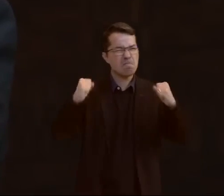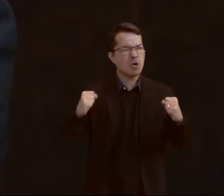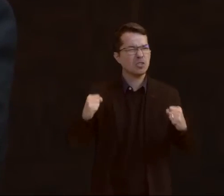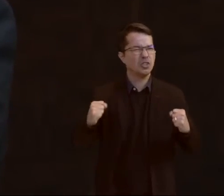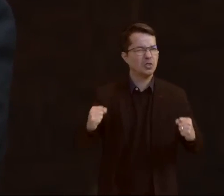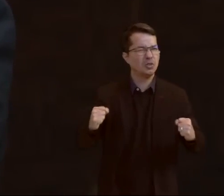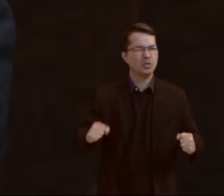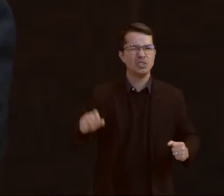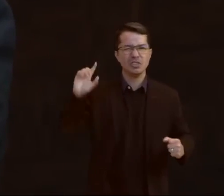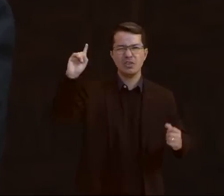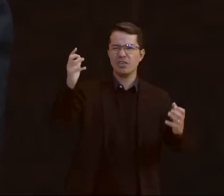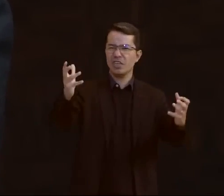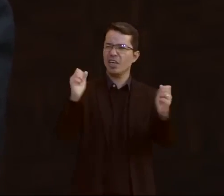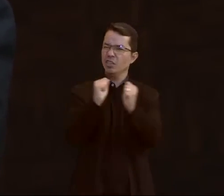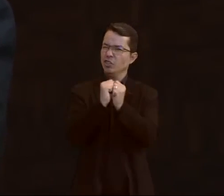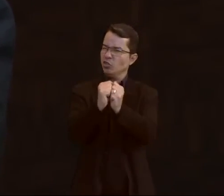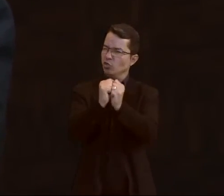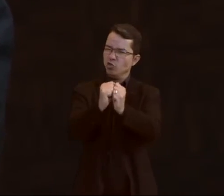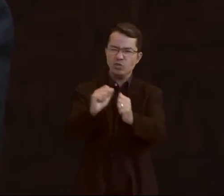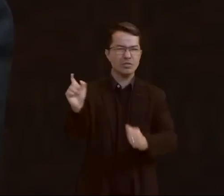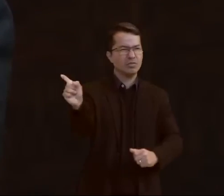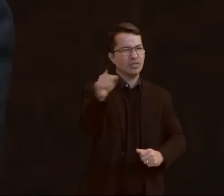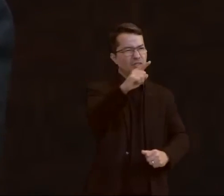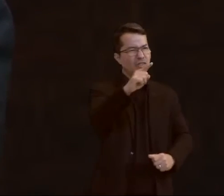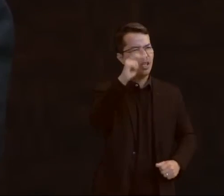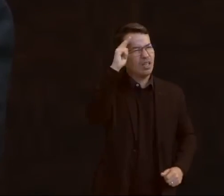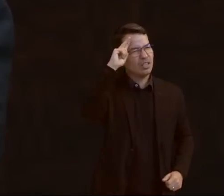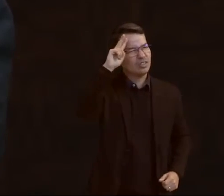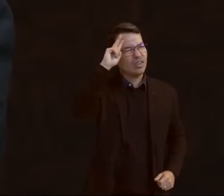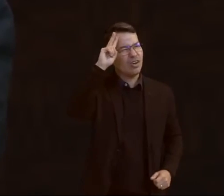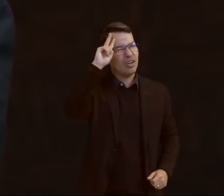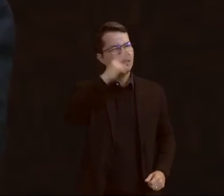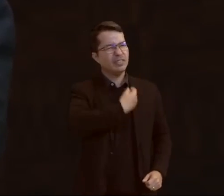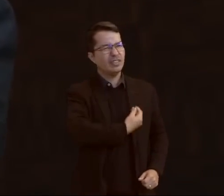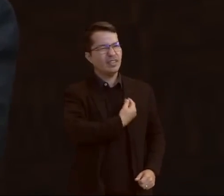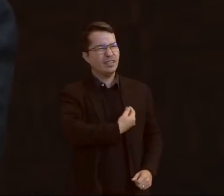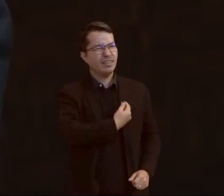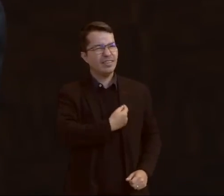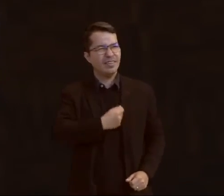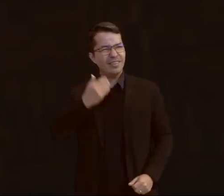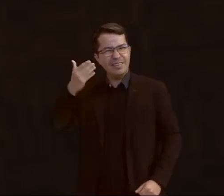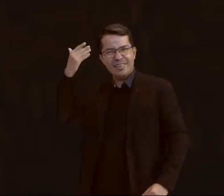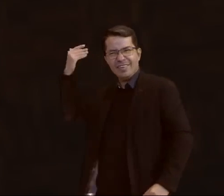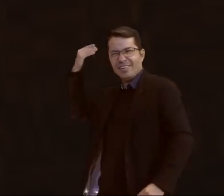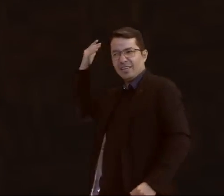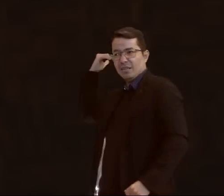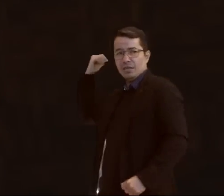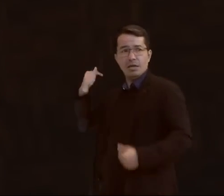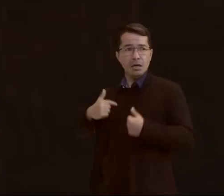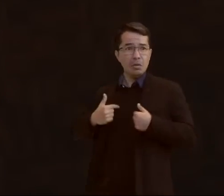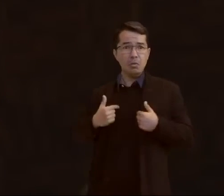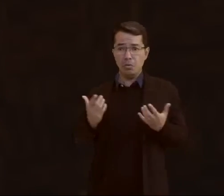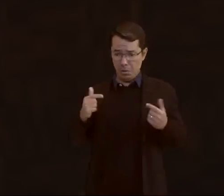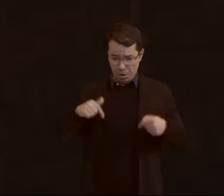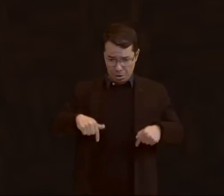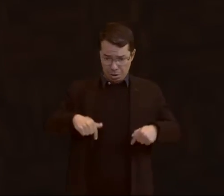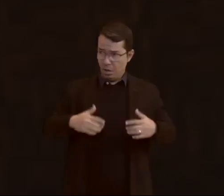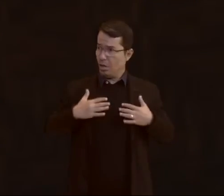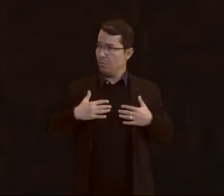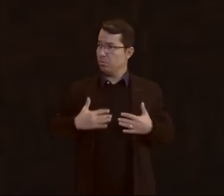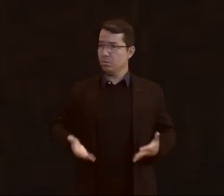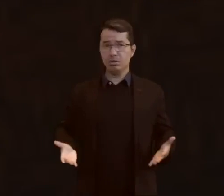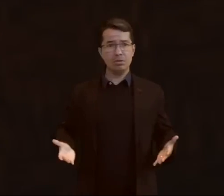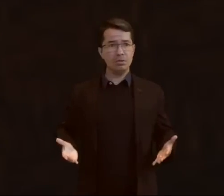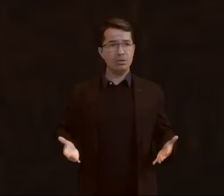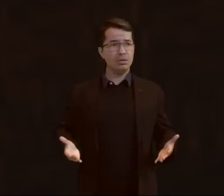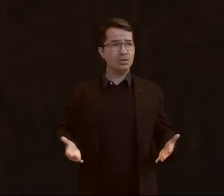verdade? Olha para a tua vida, para a tua história. Eu sou o improvável.